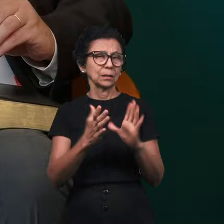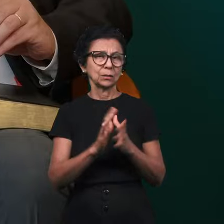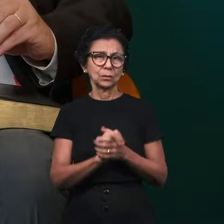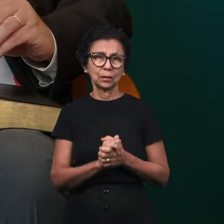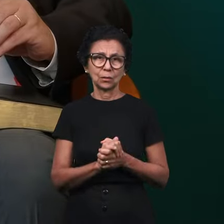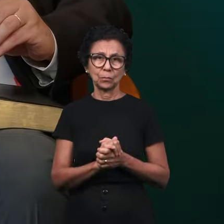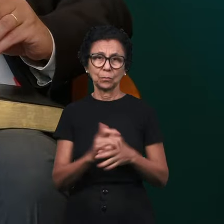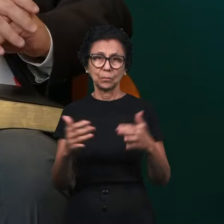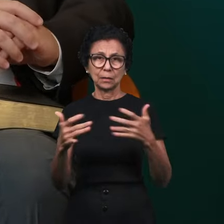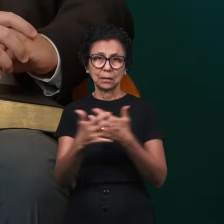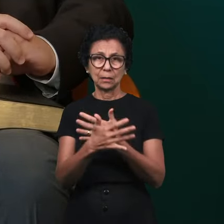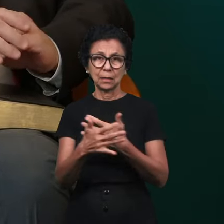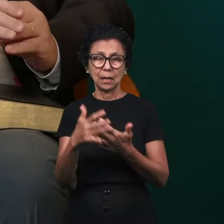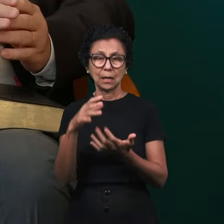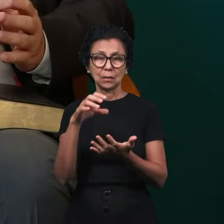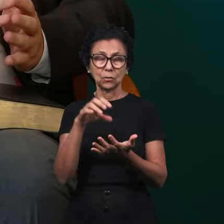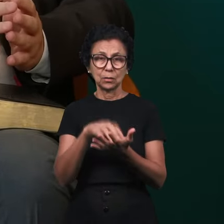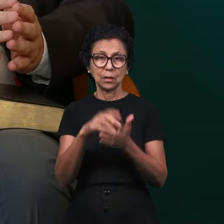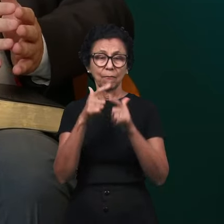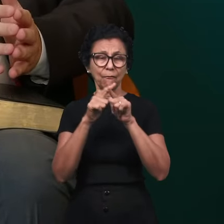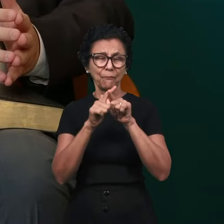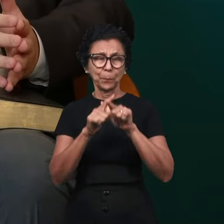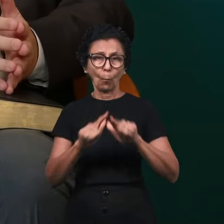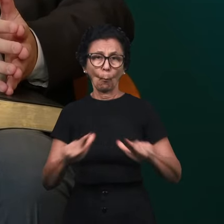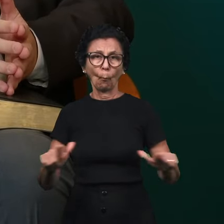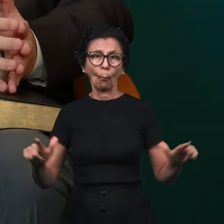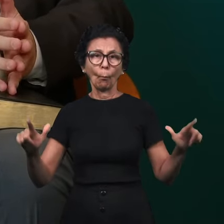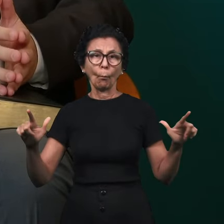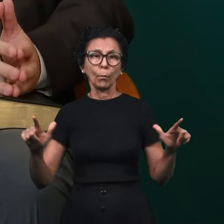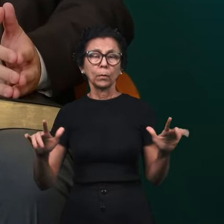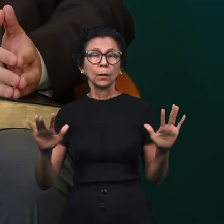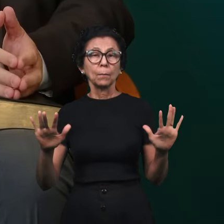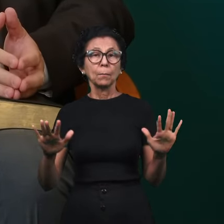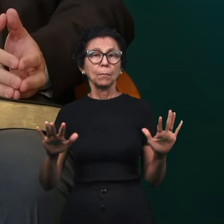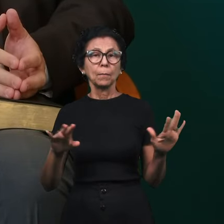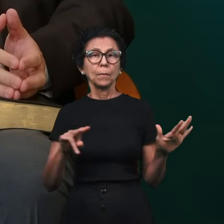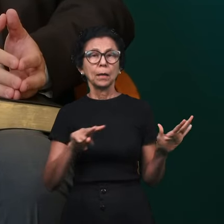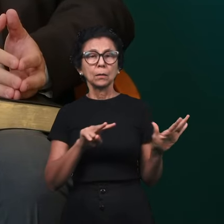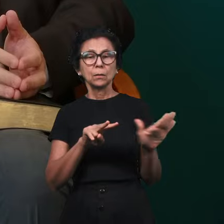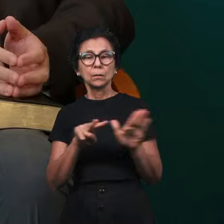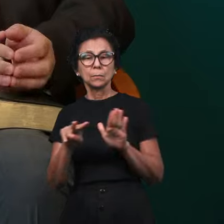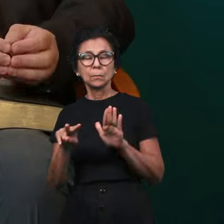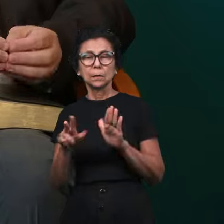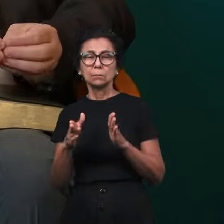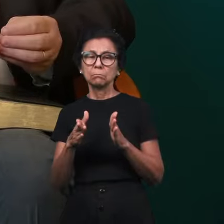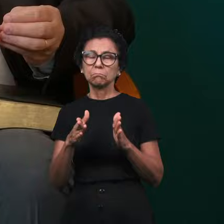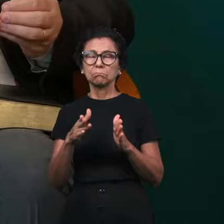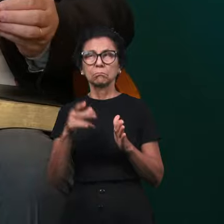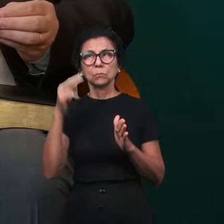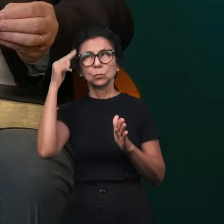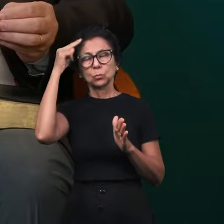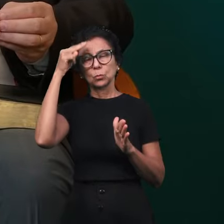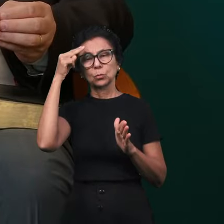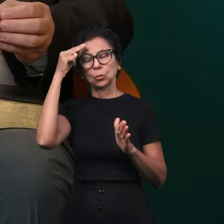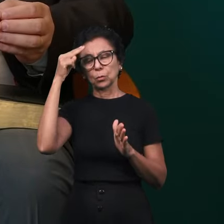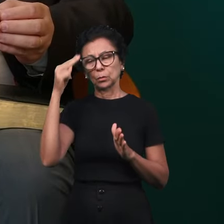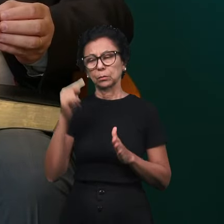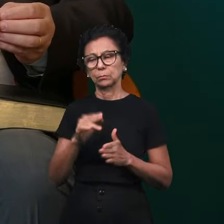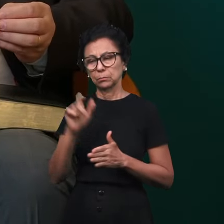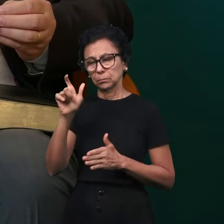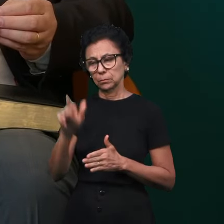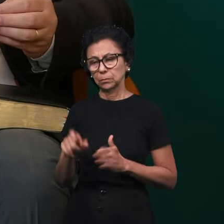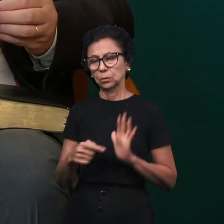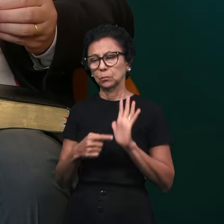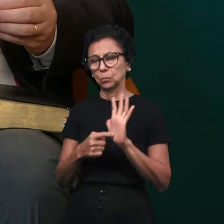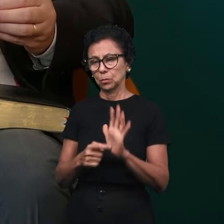aos finais de semana. No entanto, no meio de semana o Senhor deu um sonho, dizendo o seguinte: não, reúne o meu povo